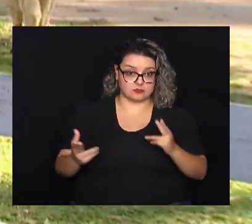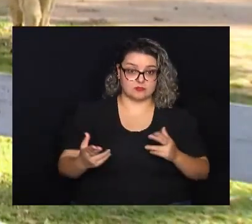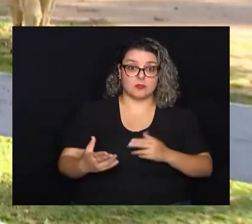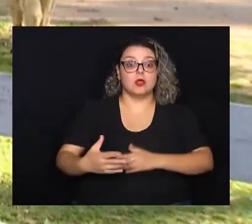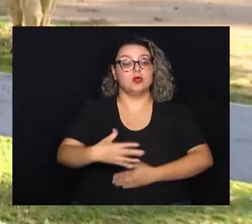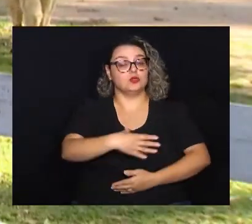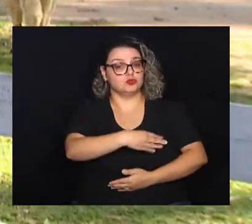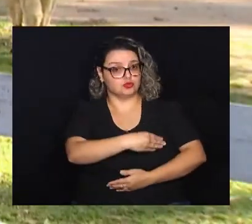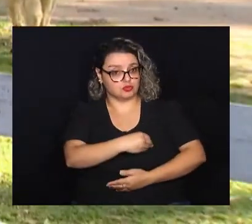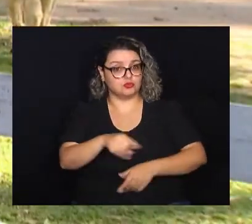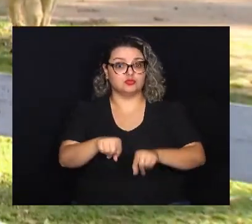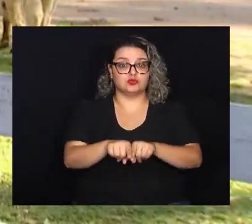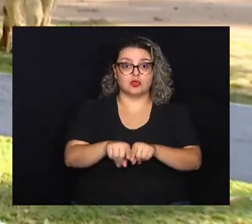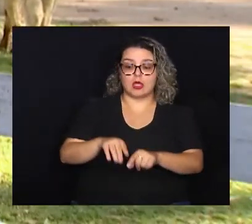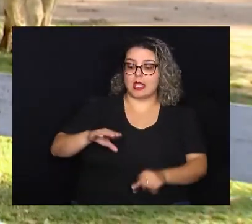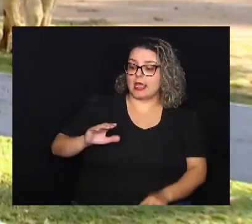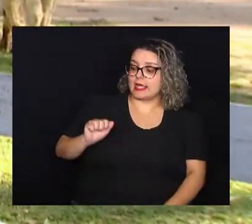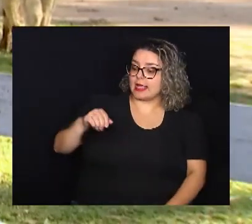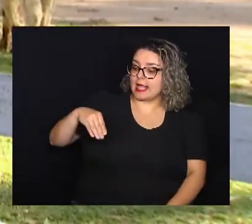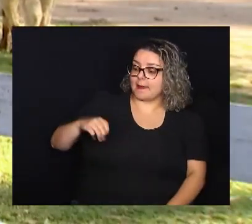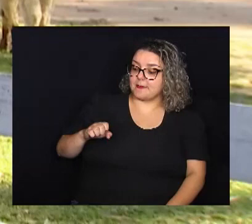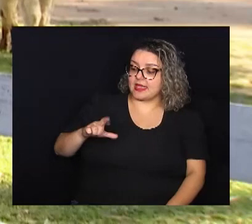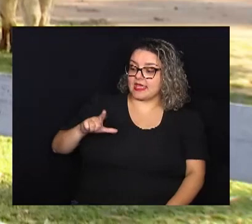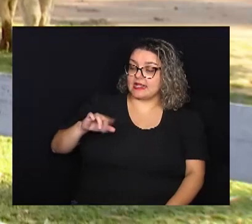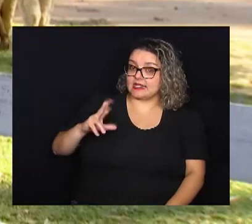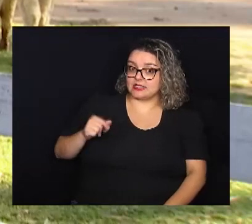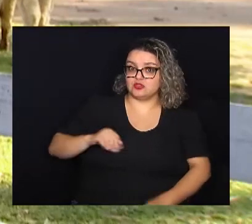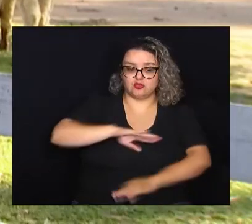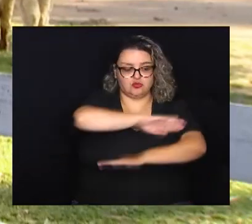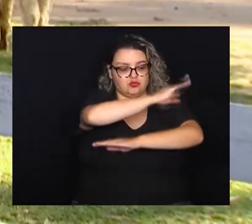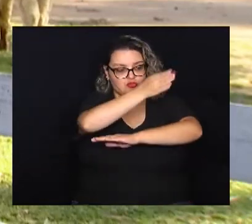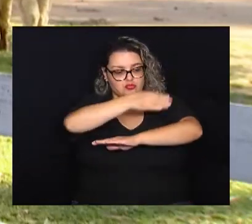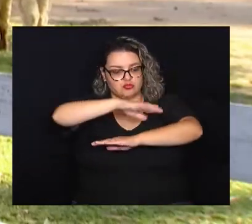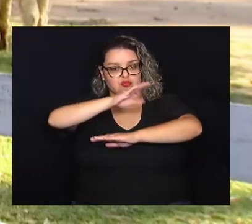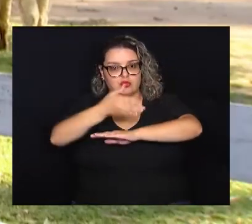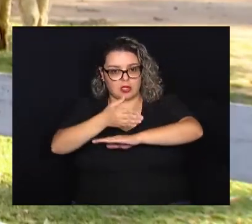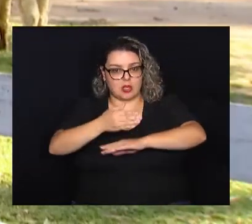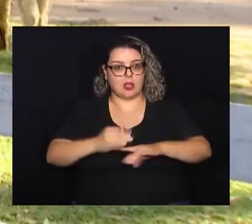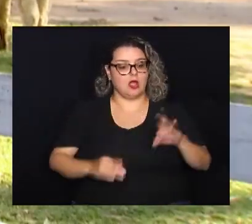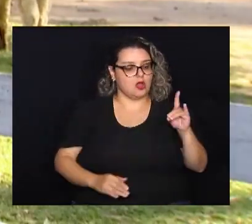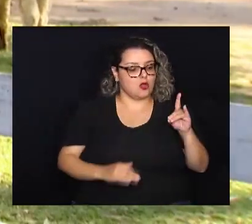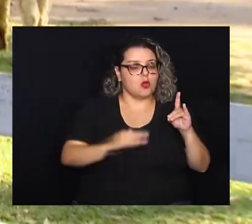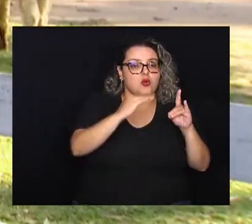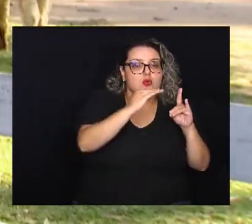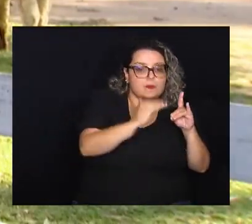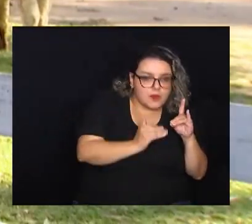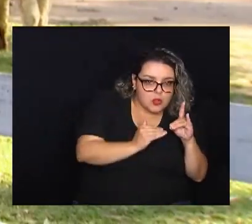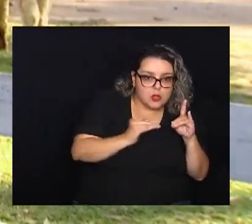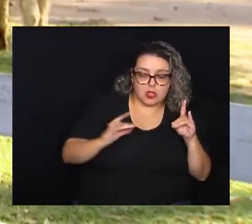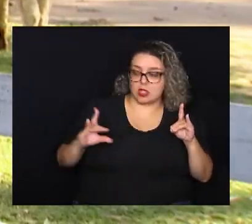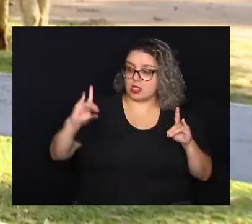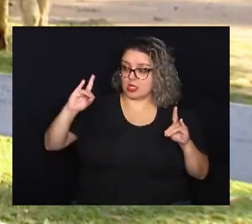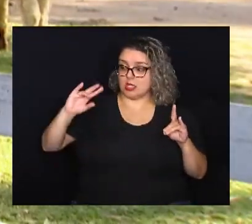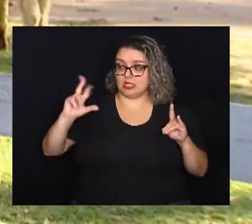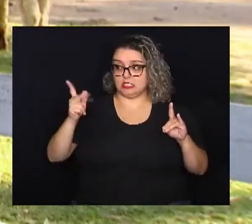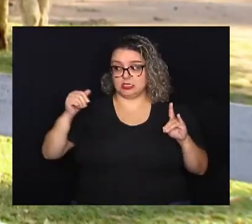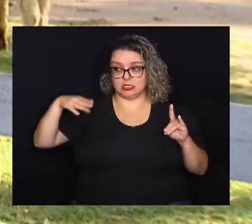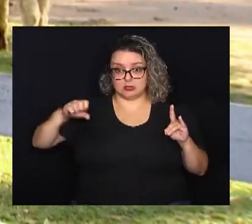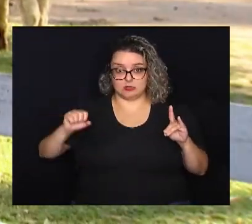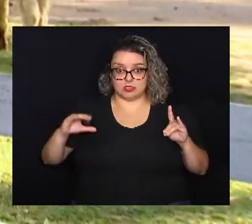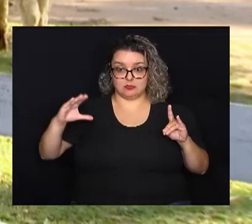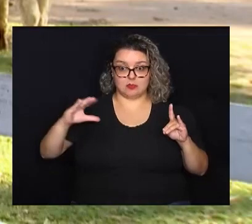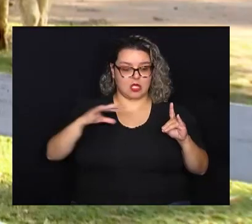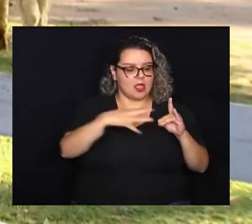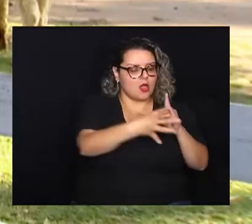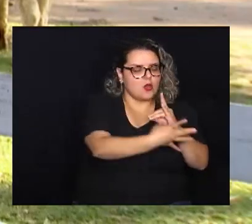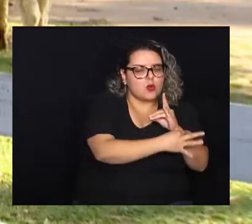da família dos camelídeos a diferença é casal parca são menores e as llemas são maiores e a lã das alpacas são mais